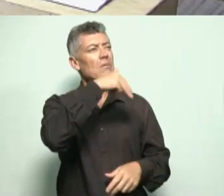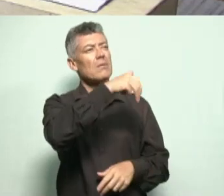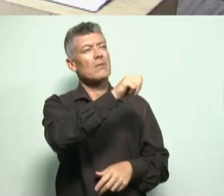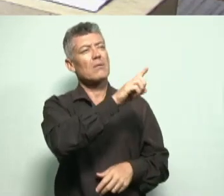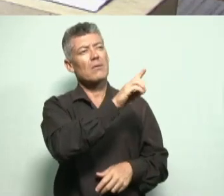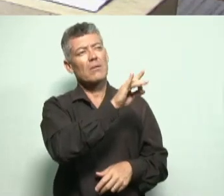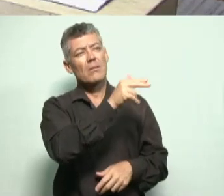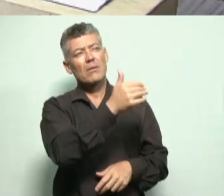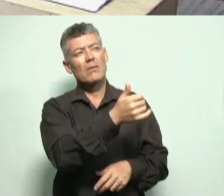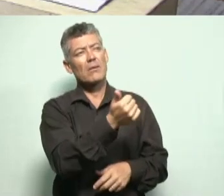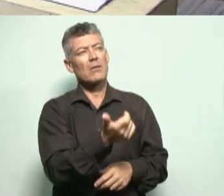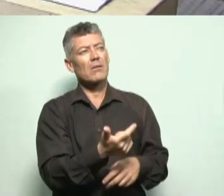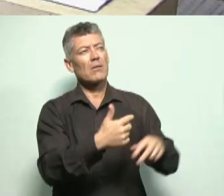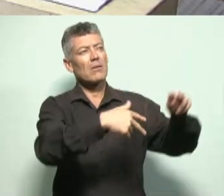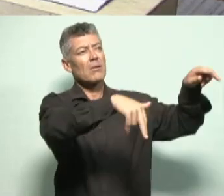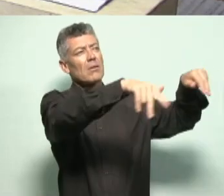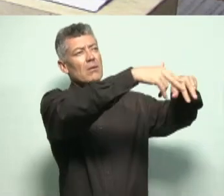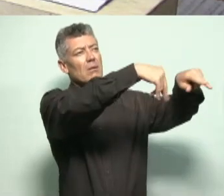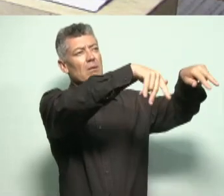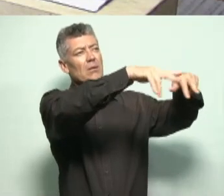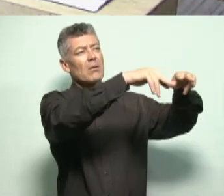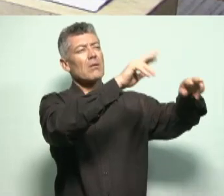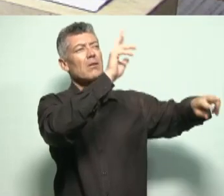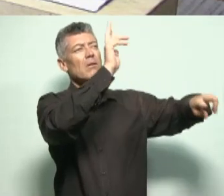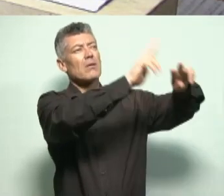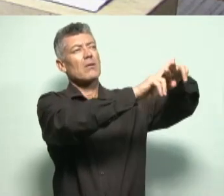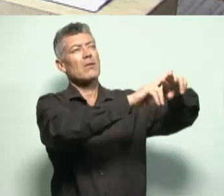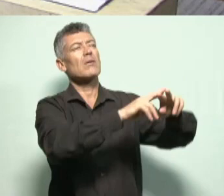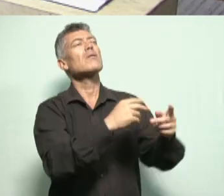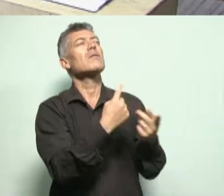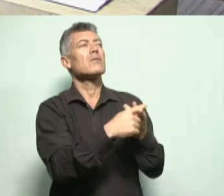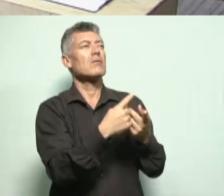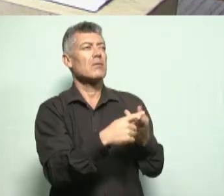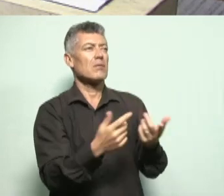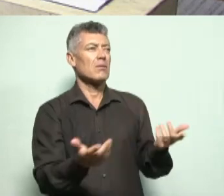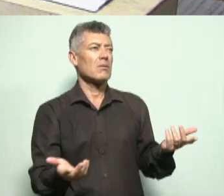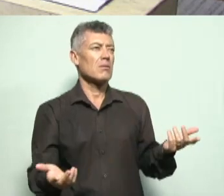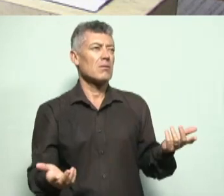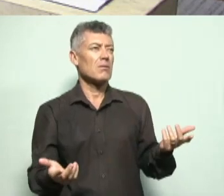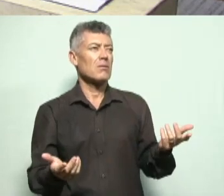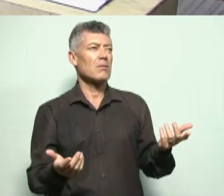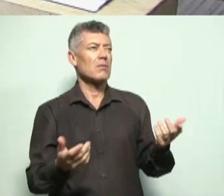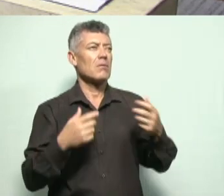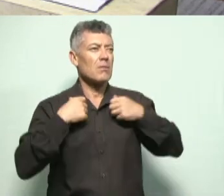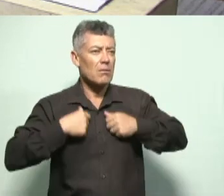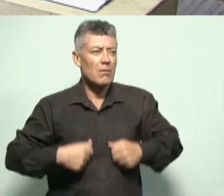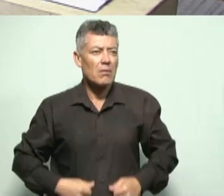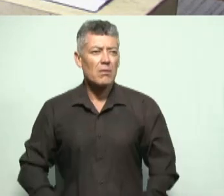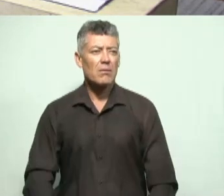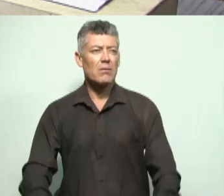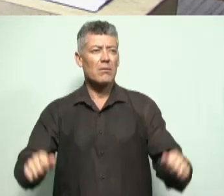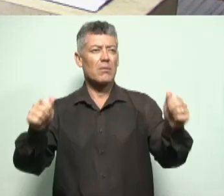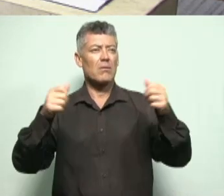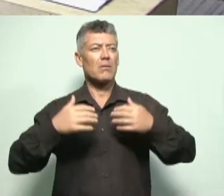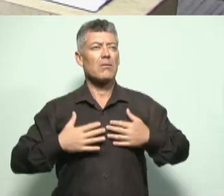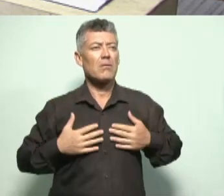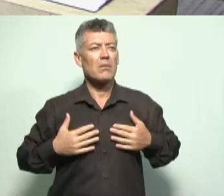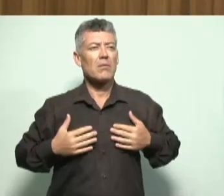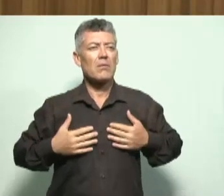as bailarinas de Madonna não foram presas ao ficarem seminuas em cima do palco, com os seios de